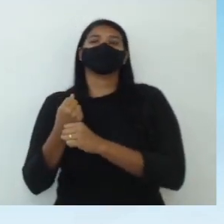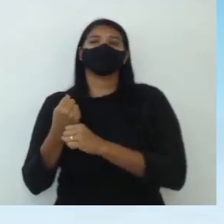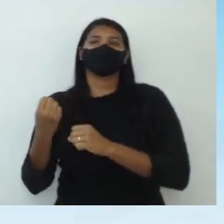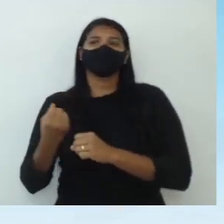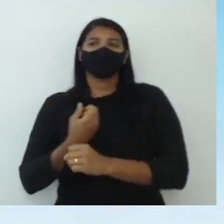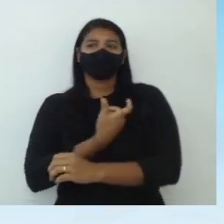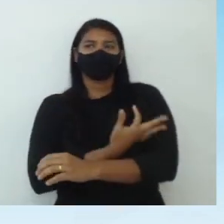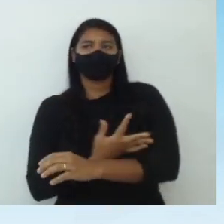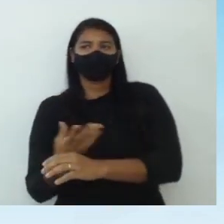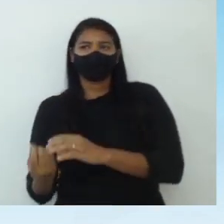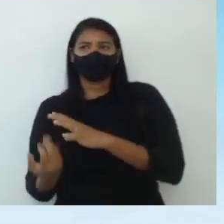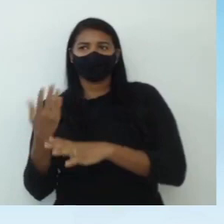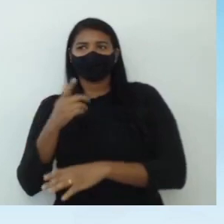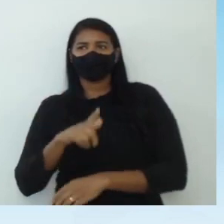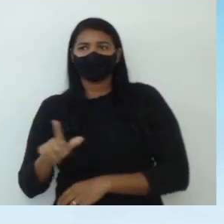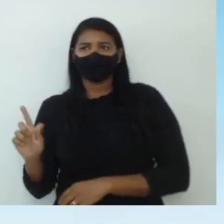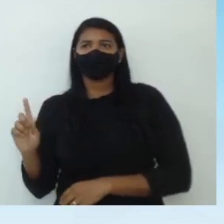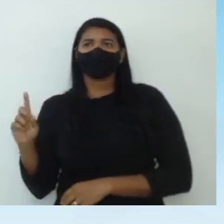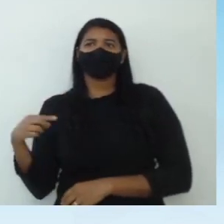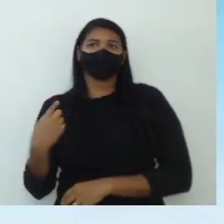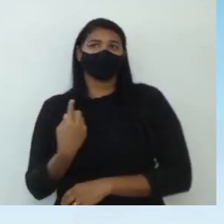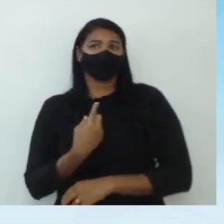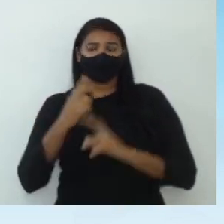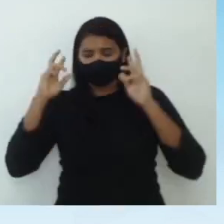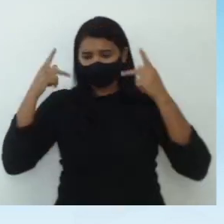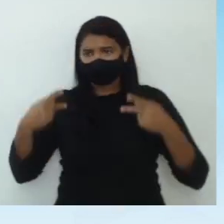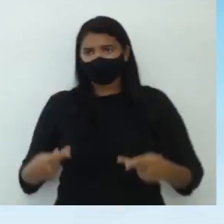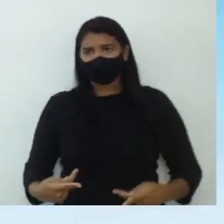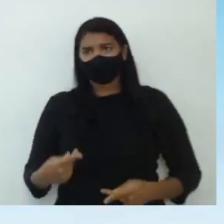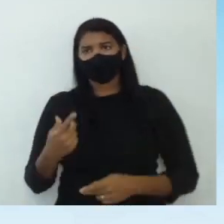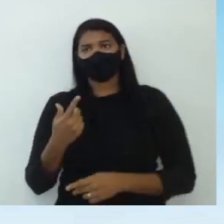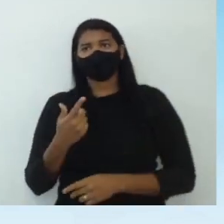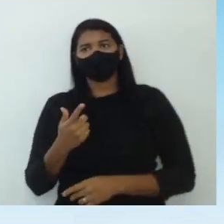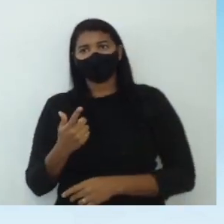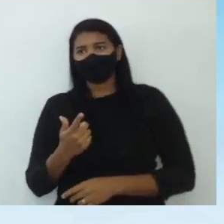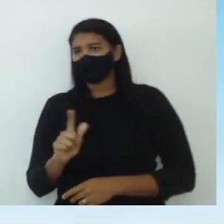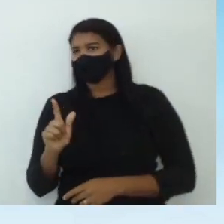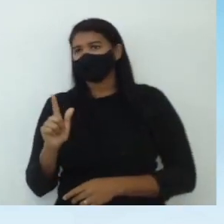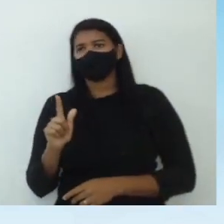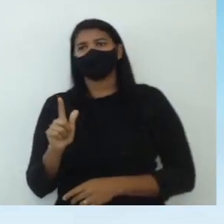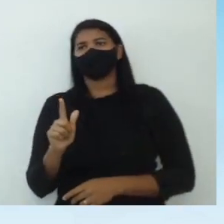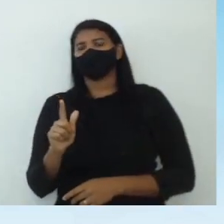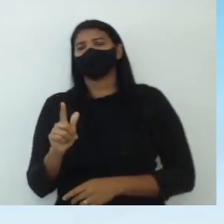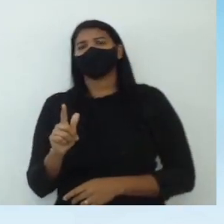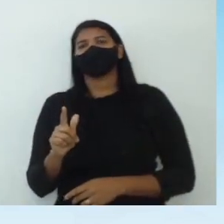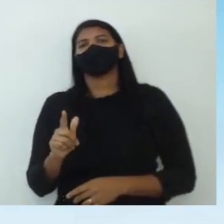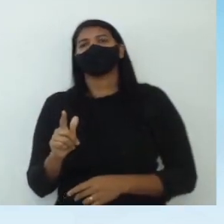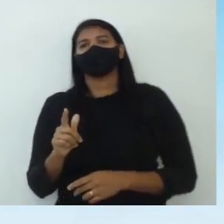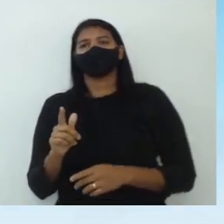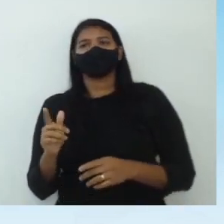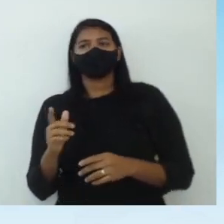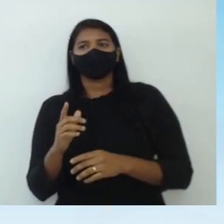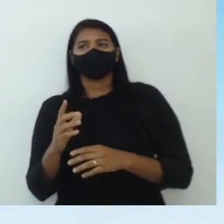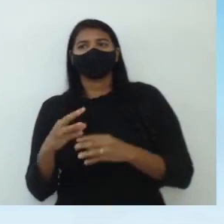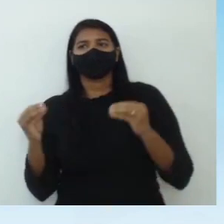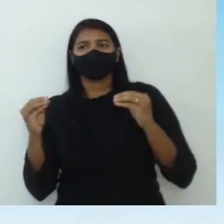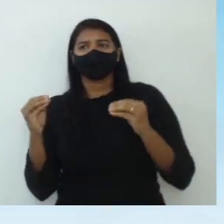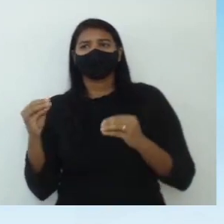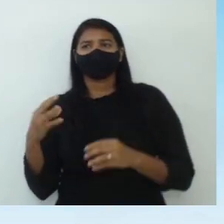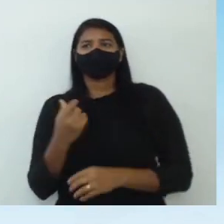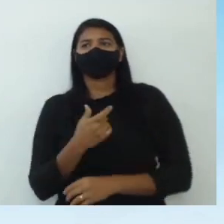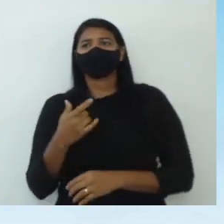não, que é limitado, milhares de anos não é nada, mas para a terra está na conta dela, né? Então vamos cuidar da nossa terra. Eu acho